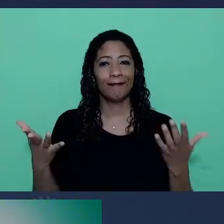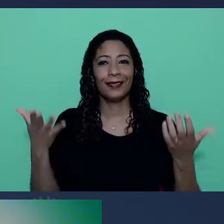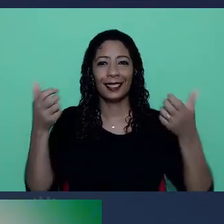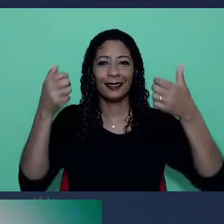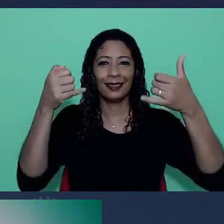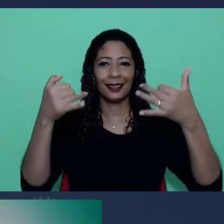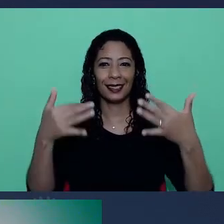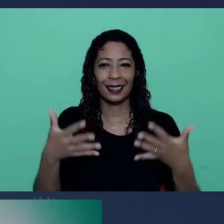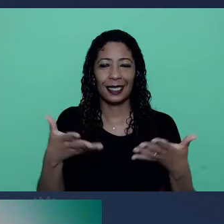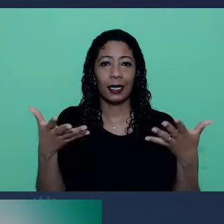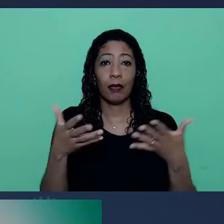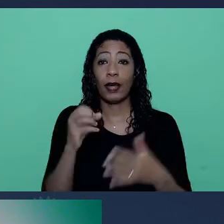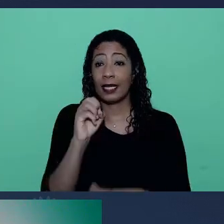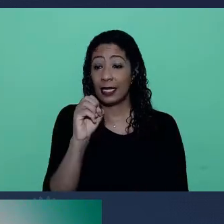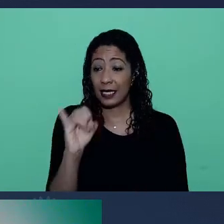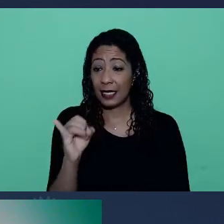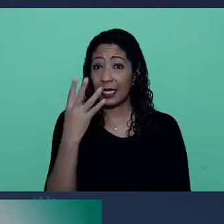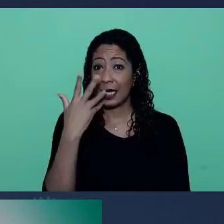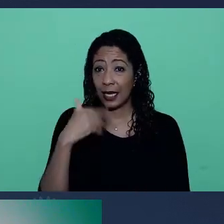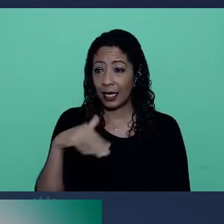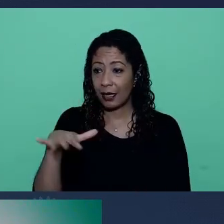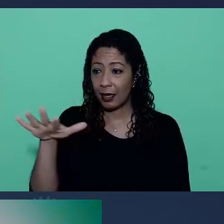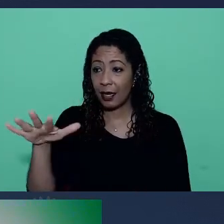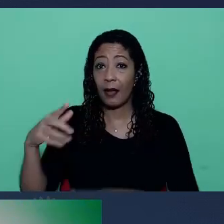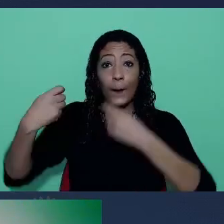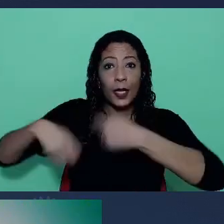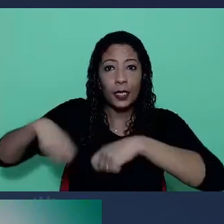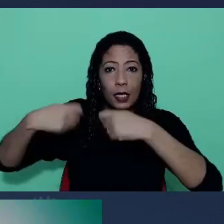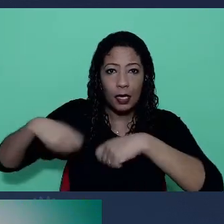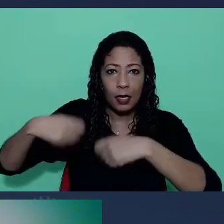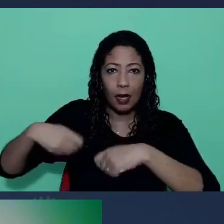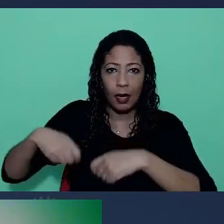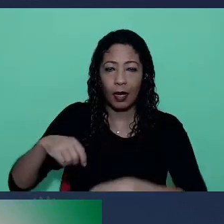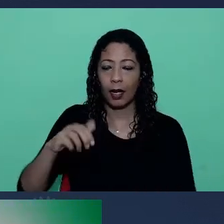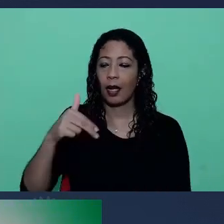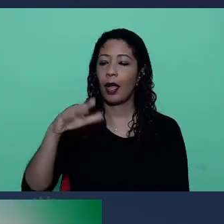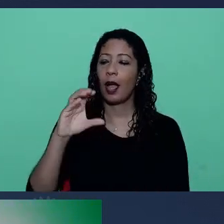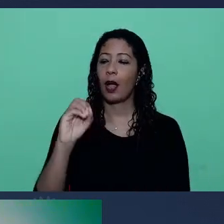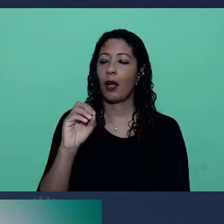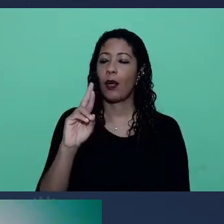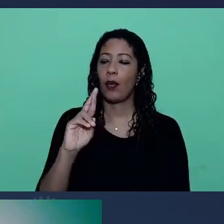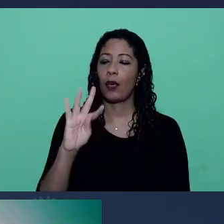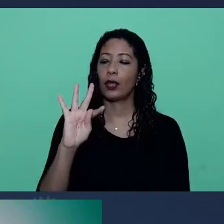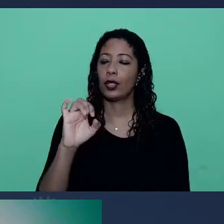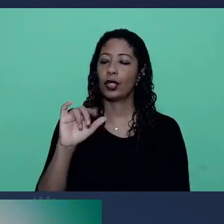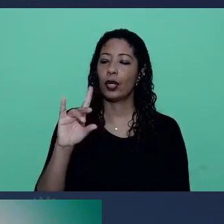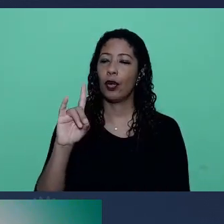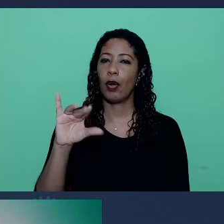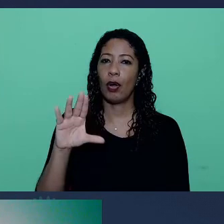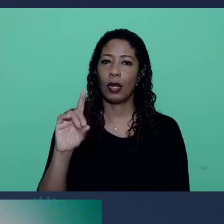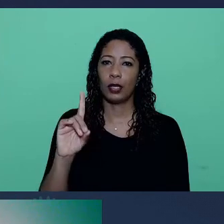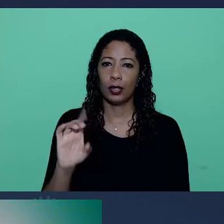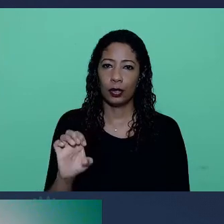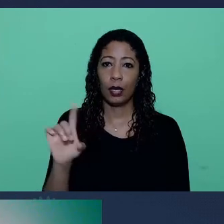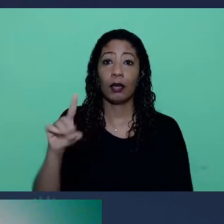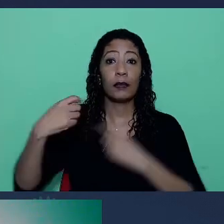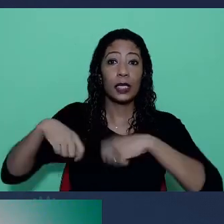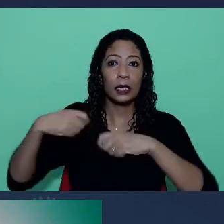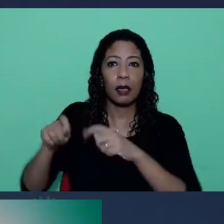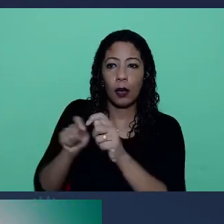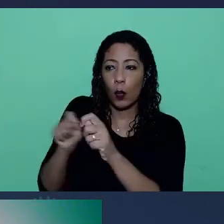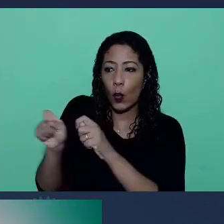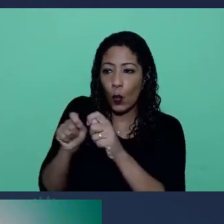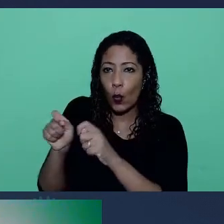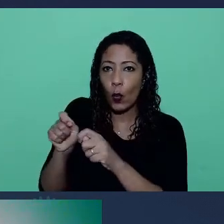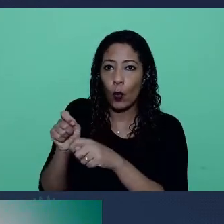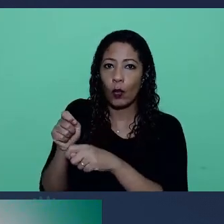a criança necessita do corticoide inalatório, se ela precisa disso para controlar a doença, não